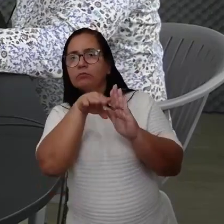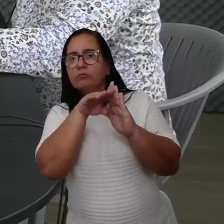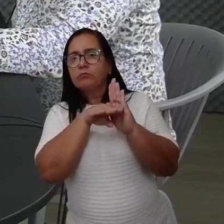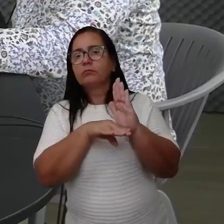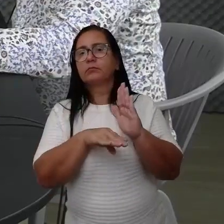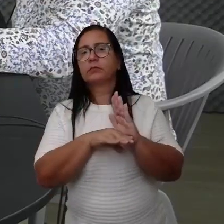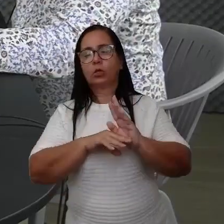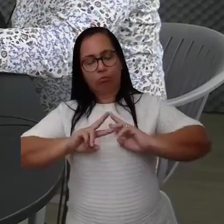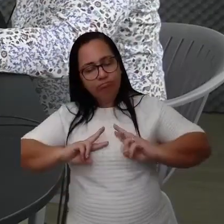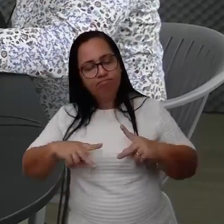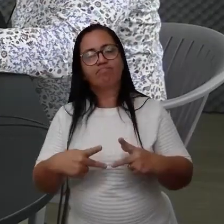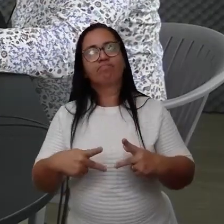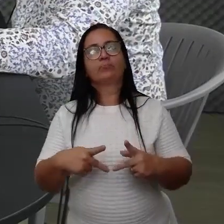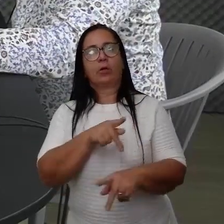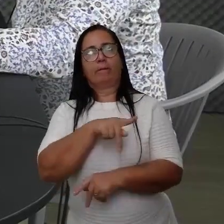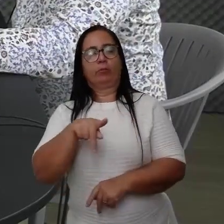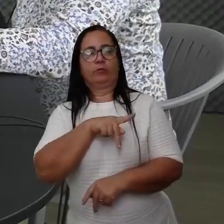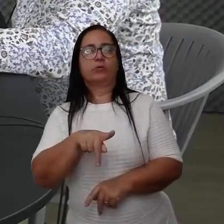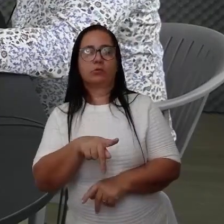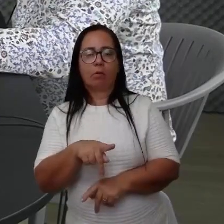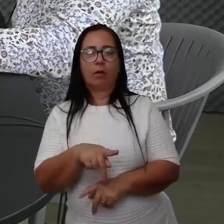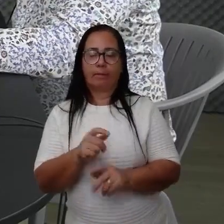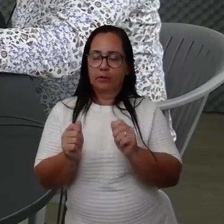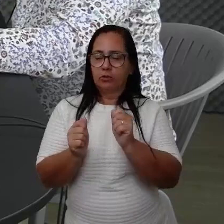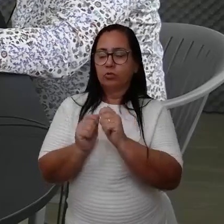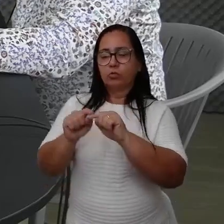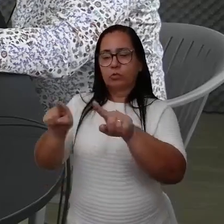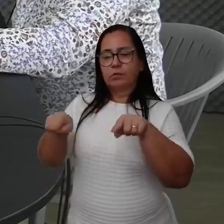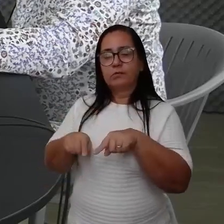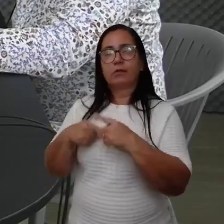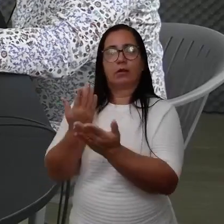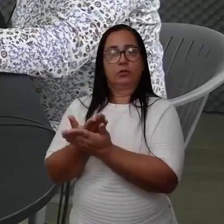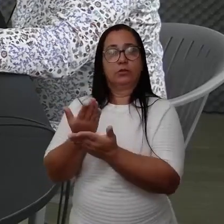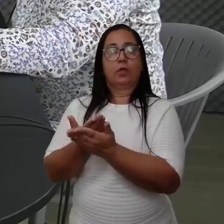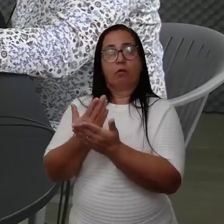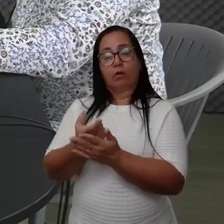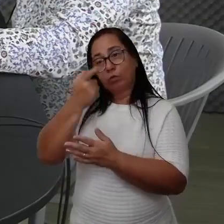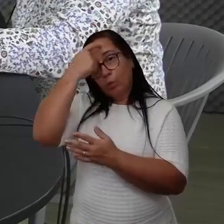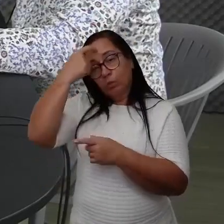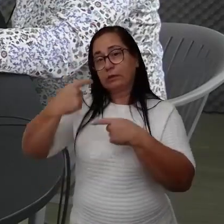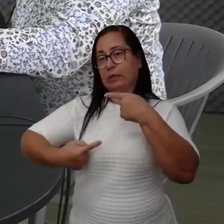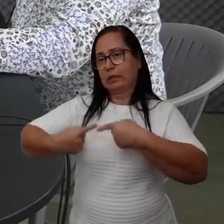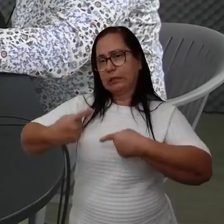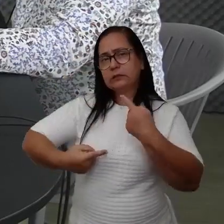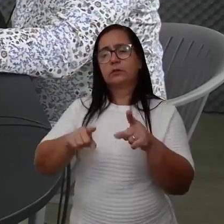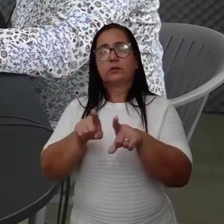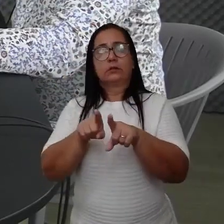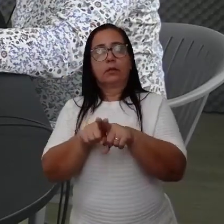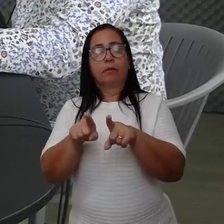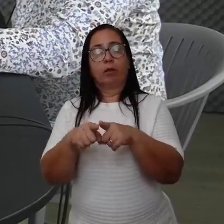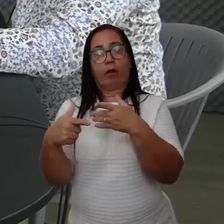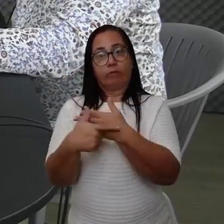nos tornarmos professoras para podermos estar em sala de aula construindo uma consciência crítica, levando a